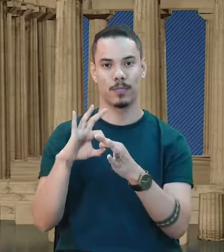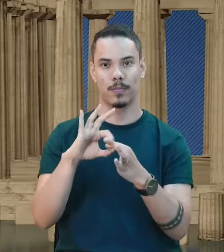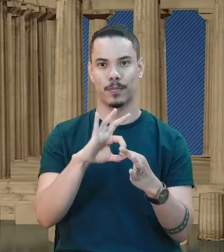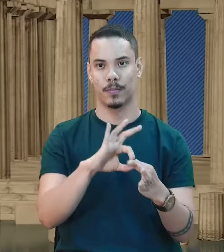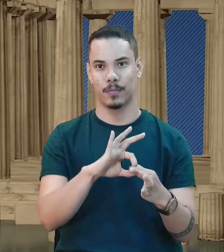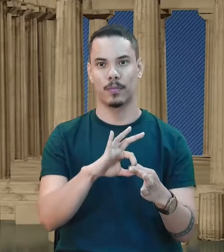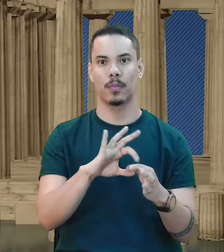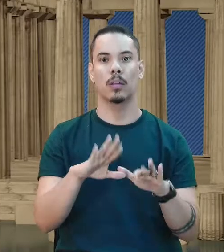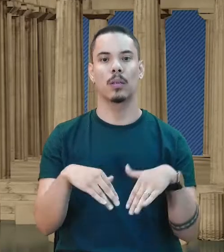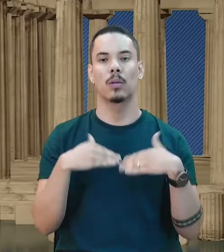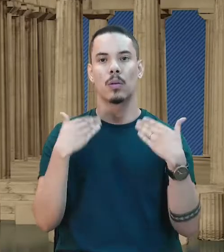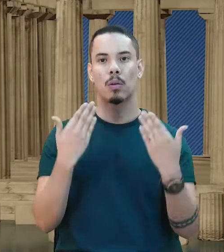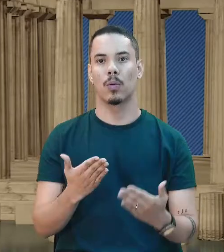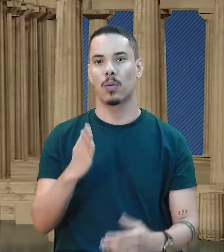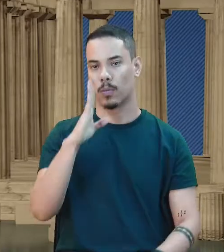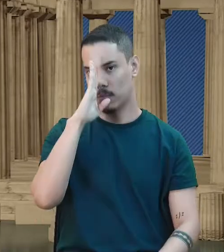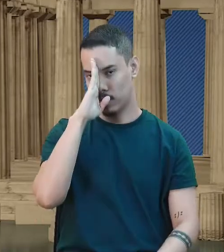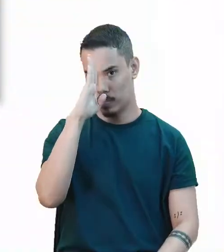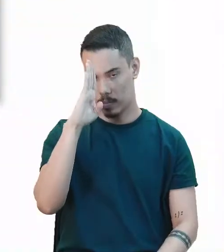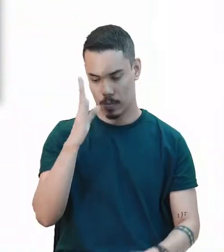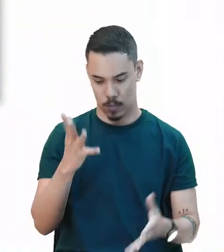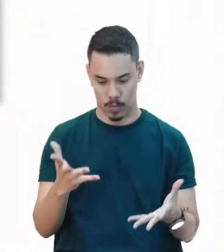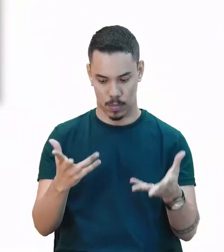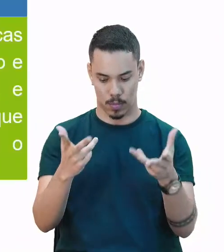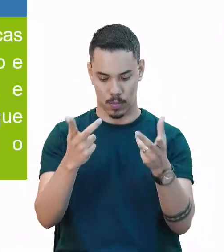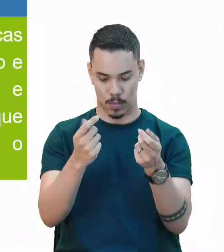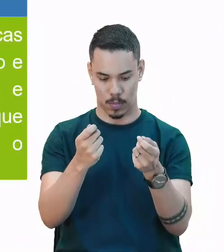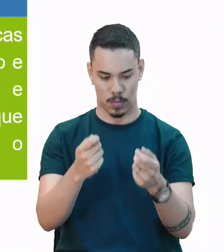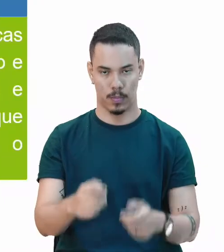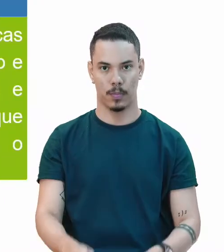então, quais são as habilidades para a aula de hoje.